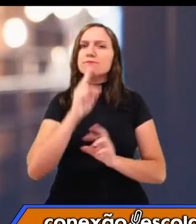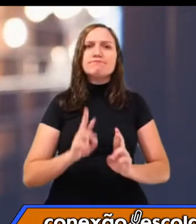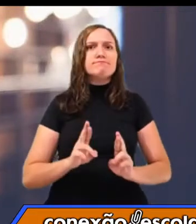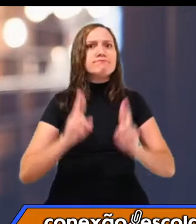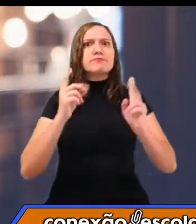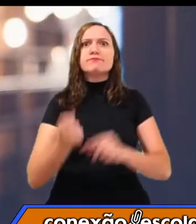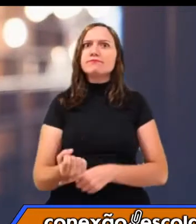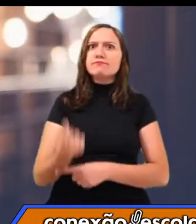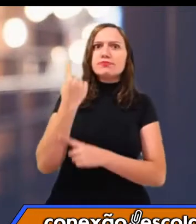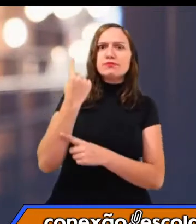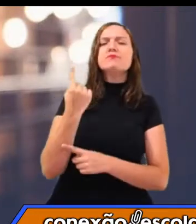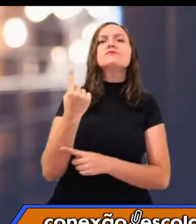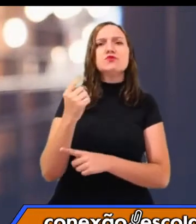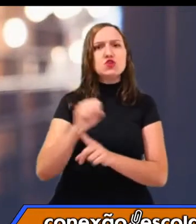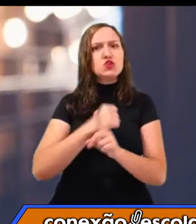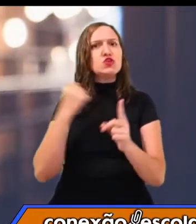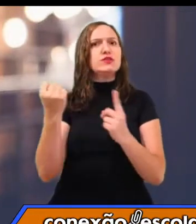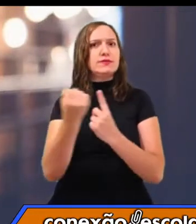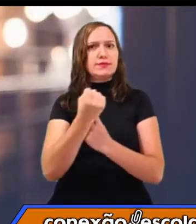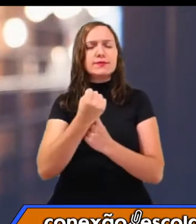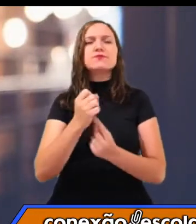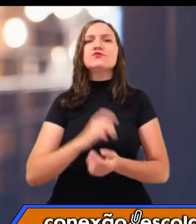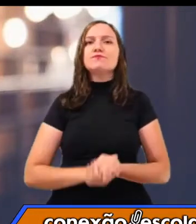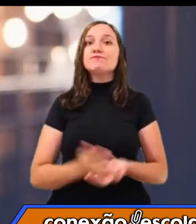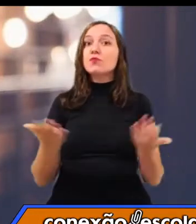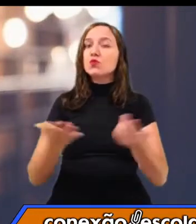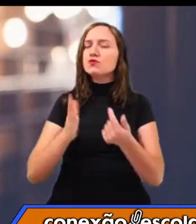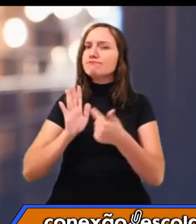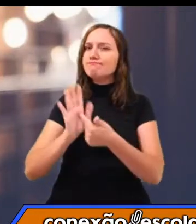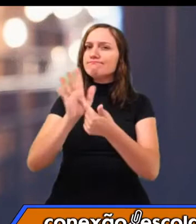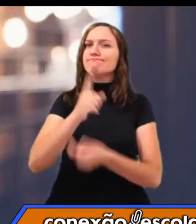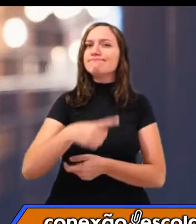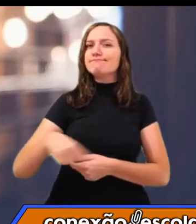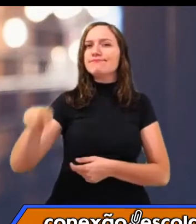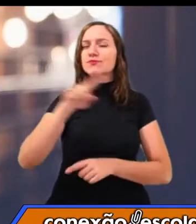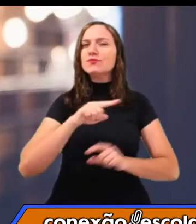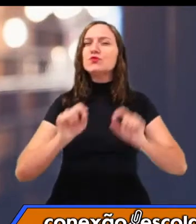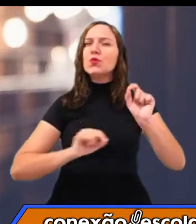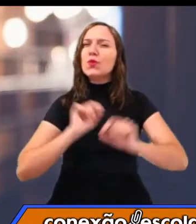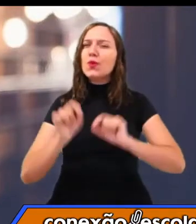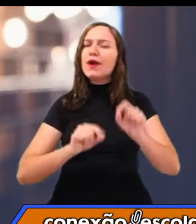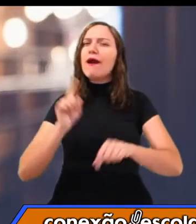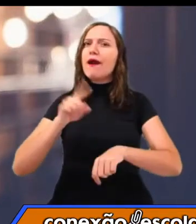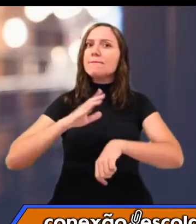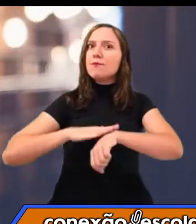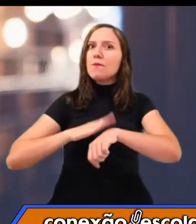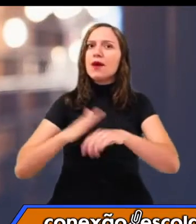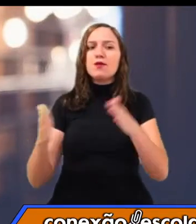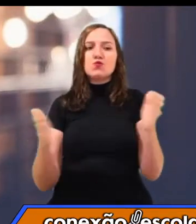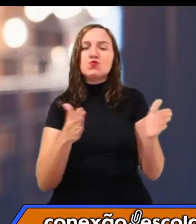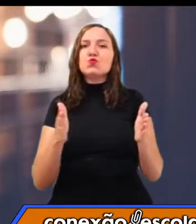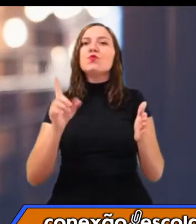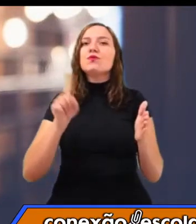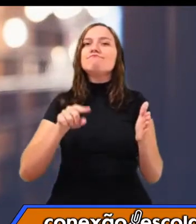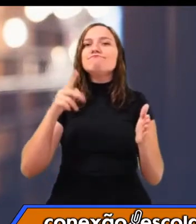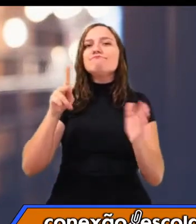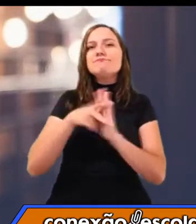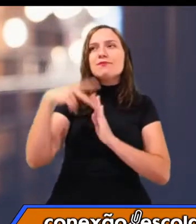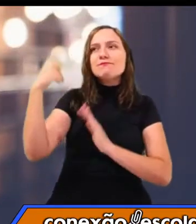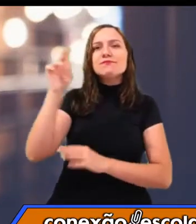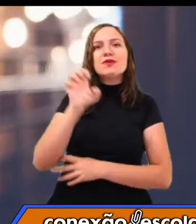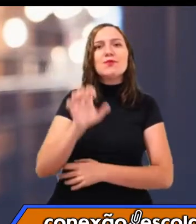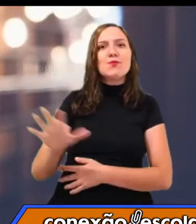sociedade, né? E hoje eu gostaria de trazer para vocês um momento na história da Europa onde